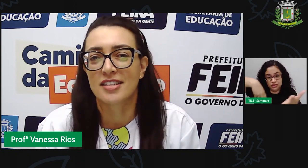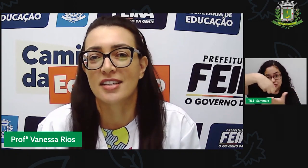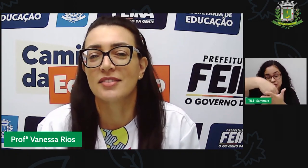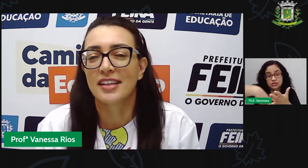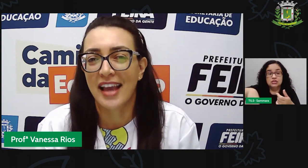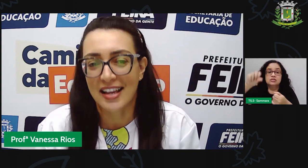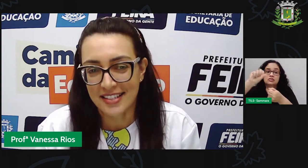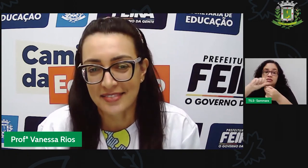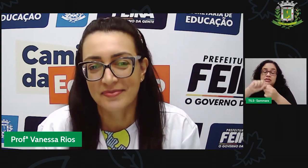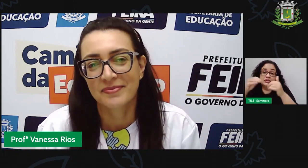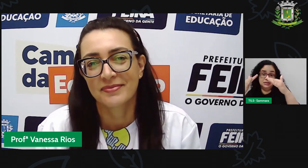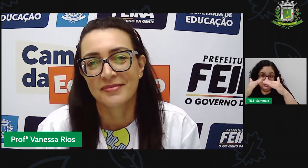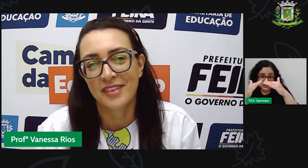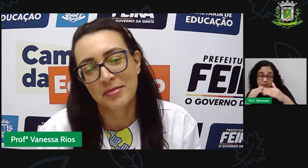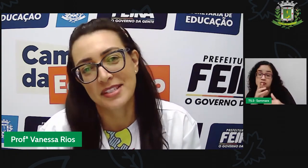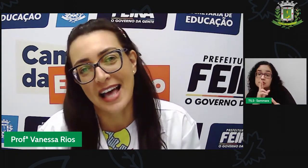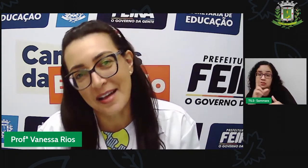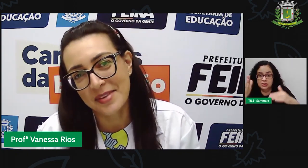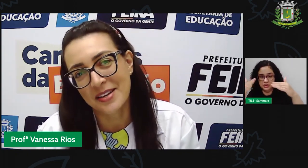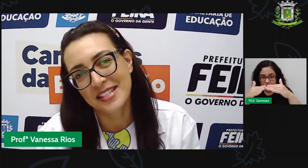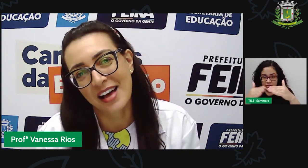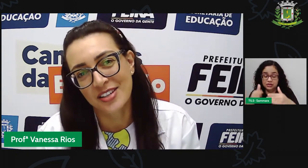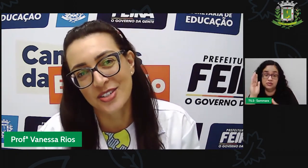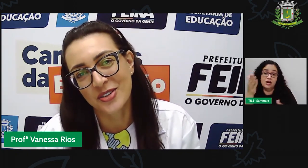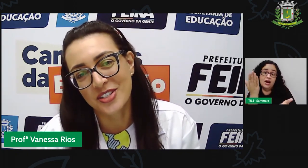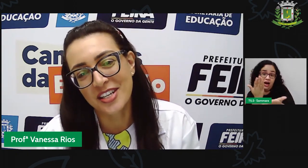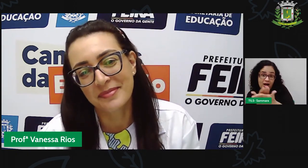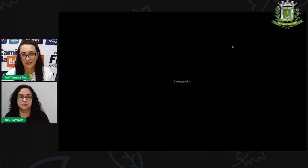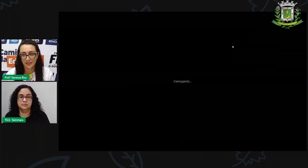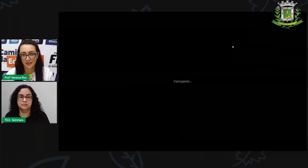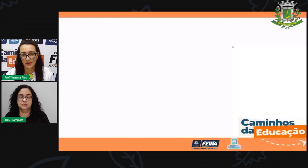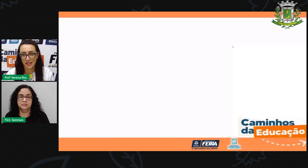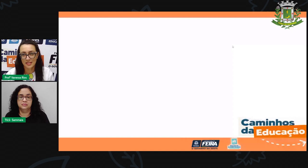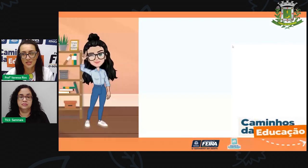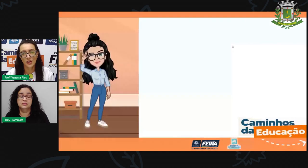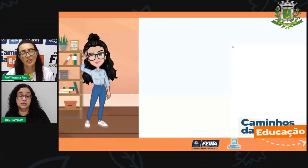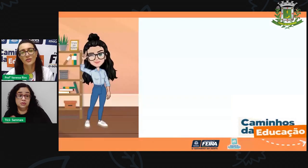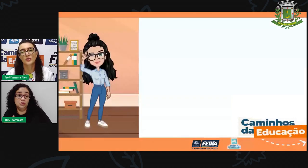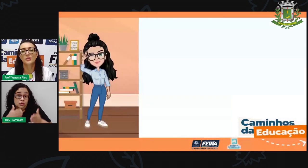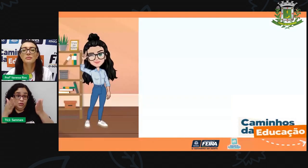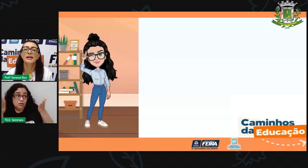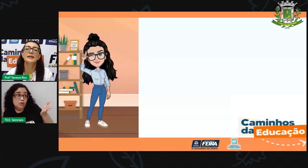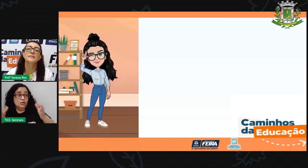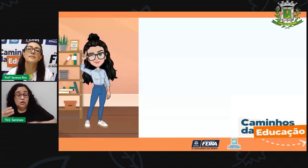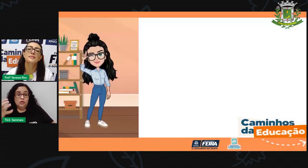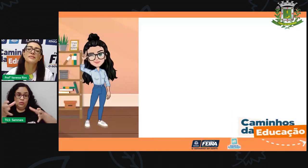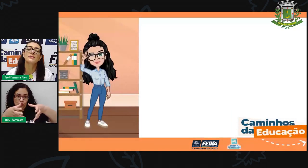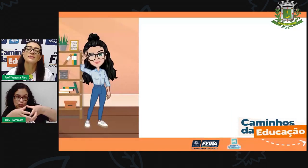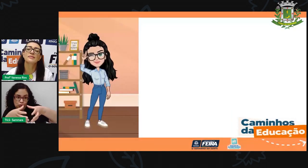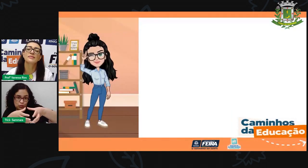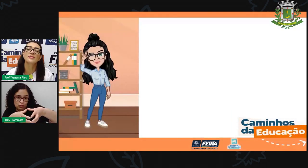estão fazendo em casa. Vamos lá para a nossa aula de hoje? Olha só, turma!